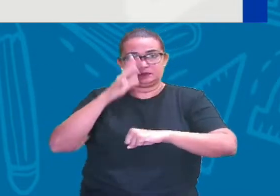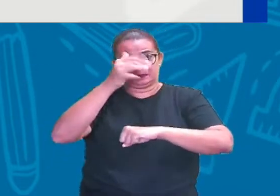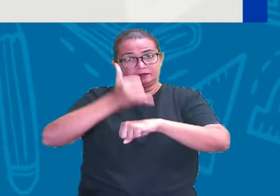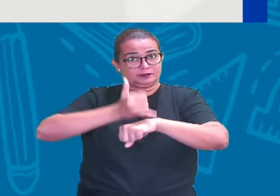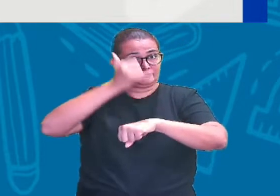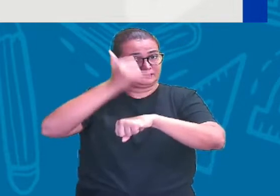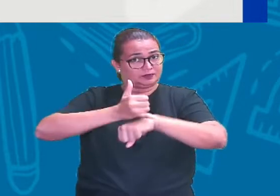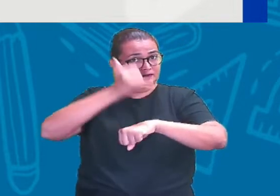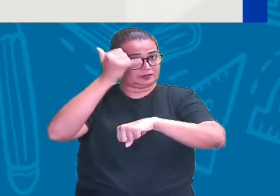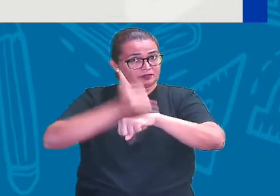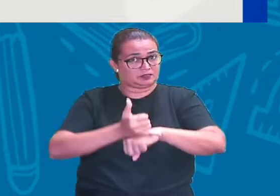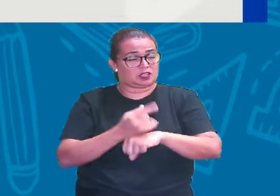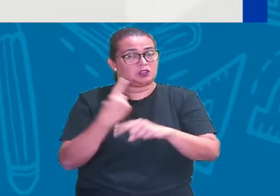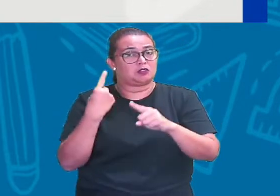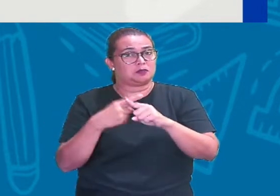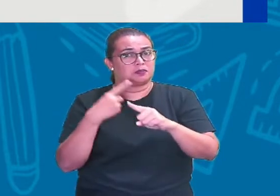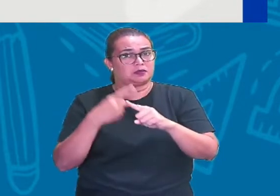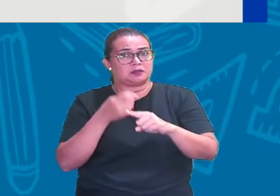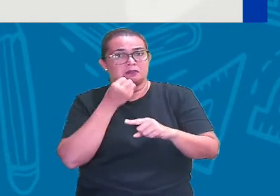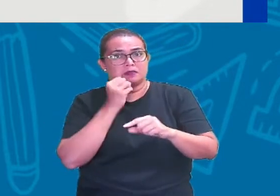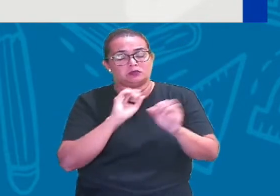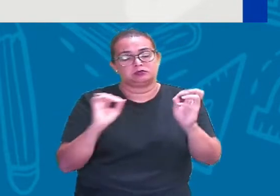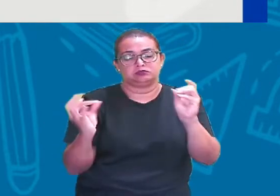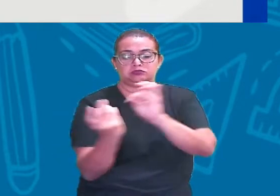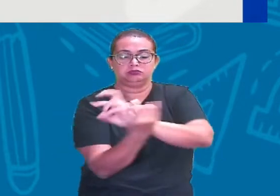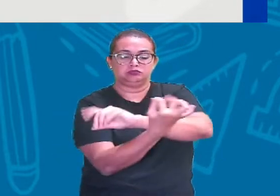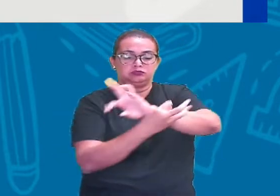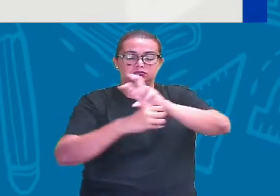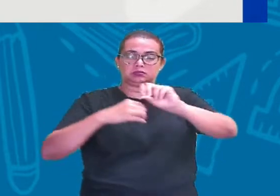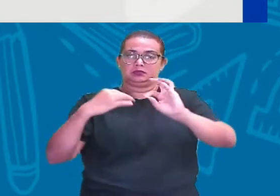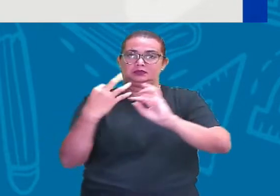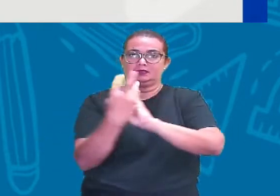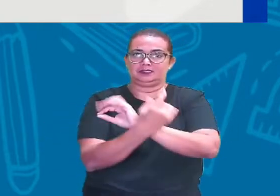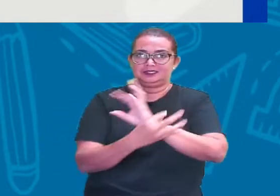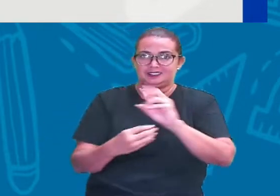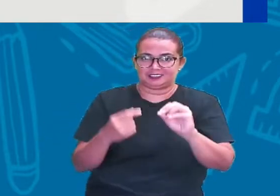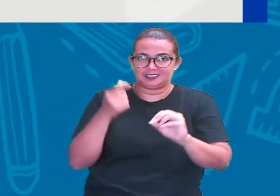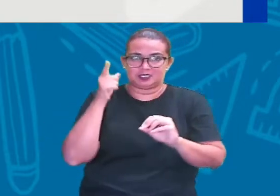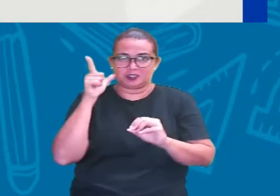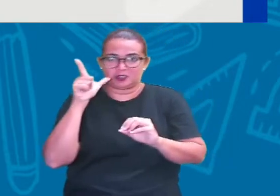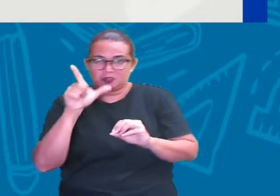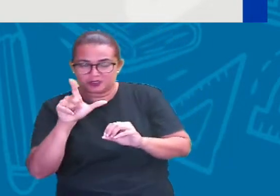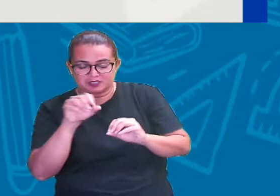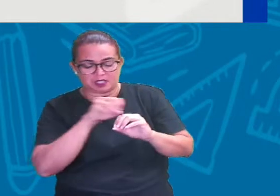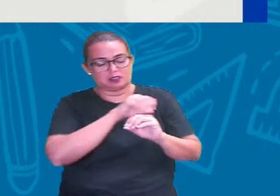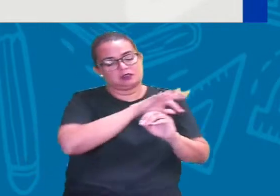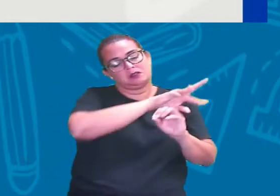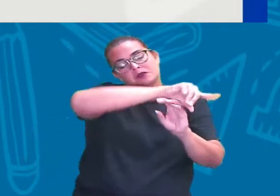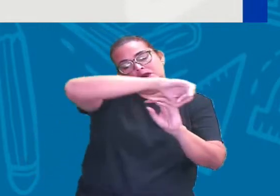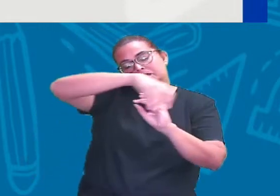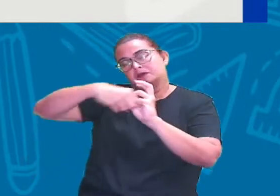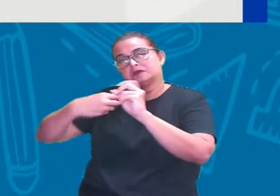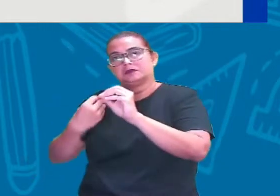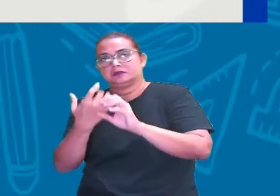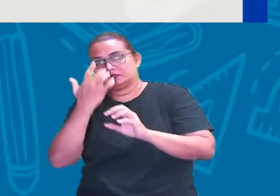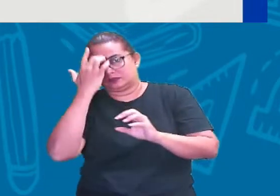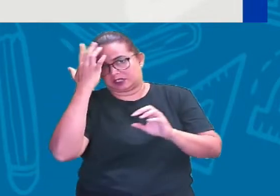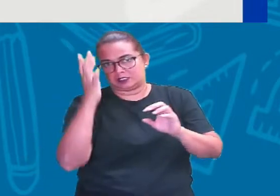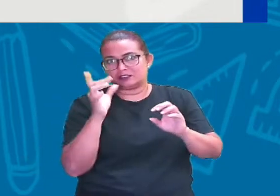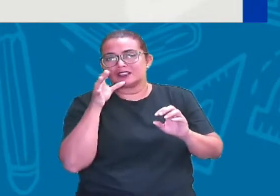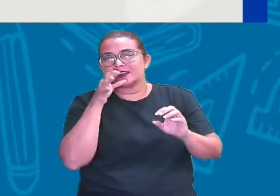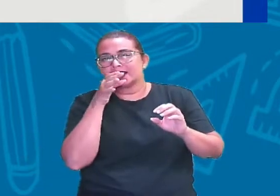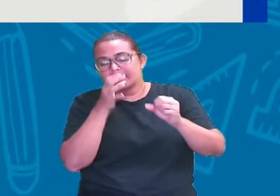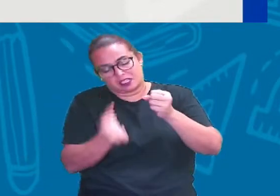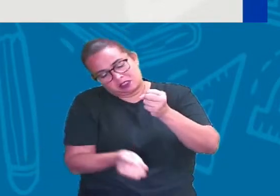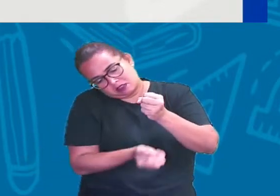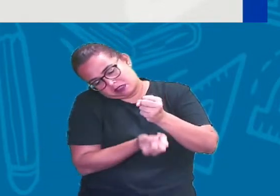são bons condutores térmicos, porque ele consegue transmitir com facilidade, tá? O calor